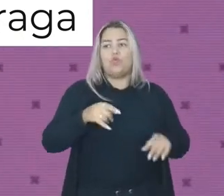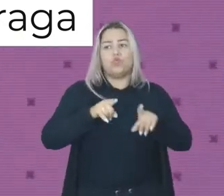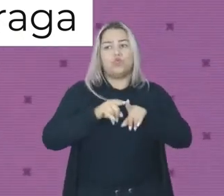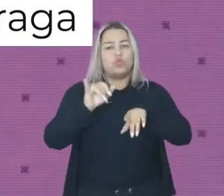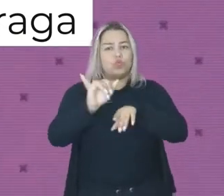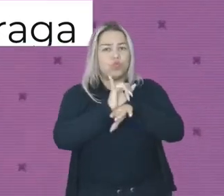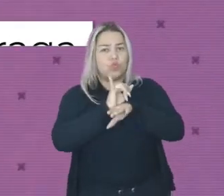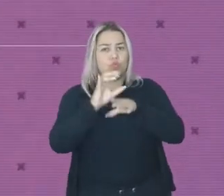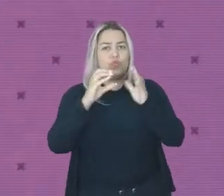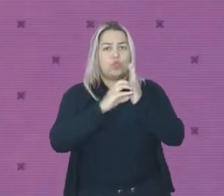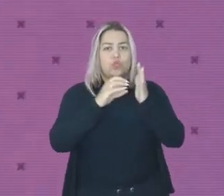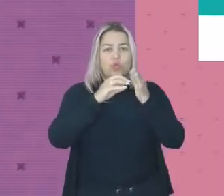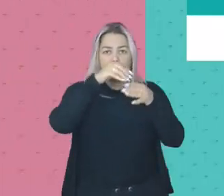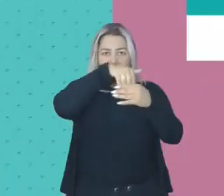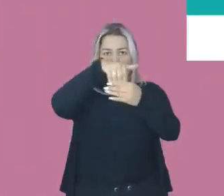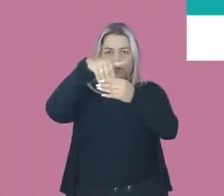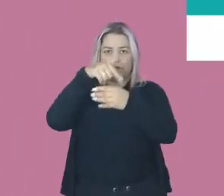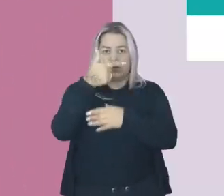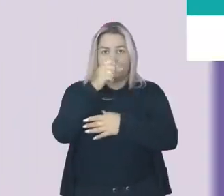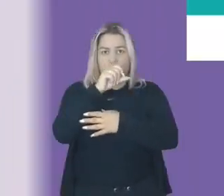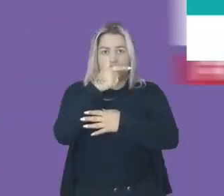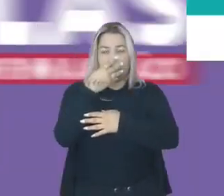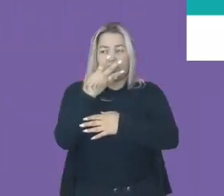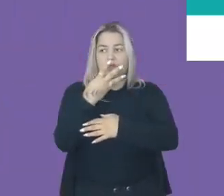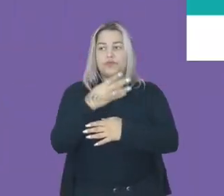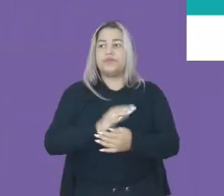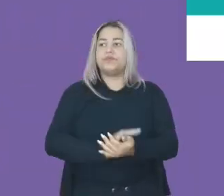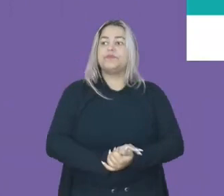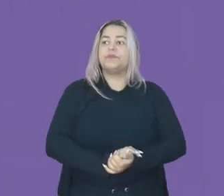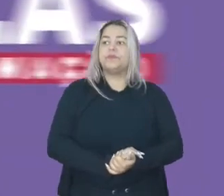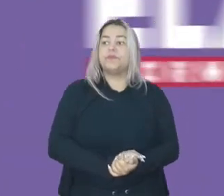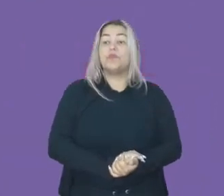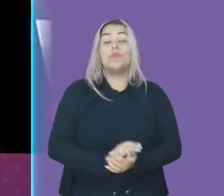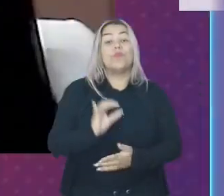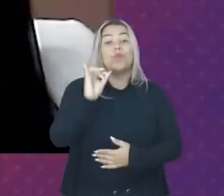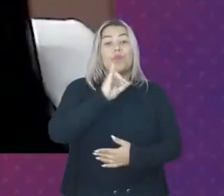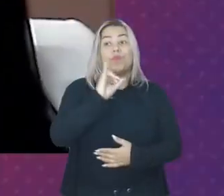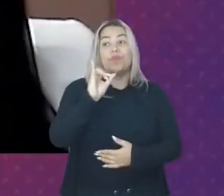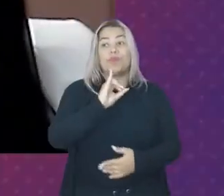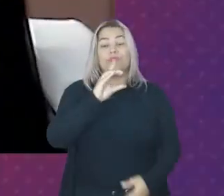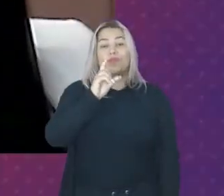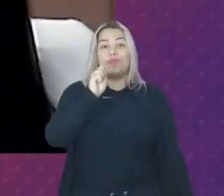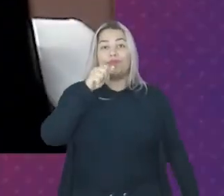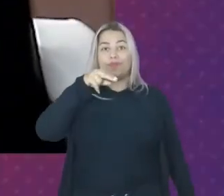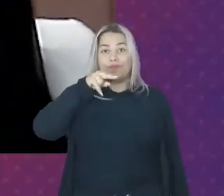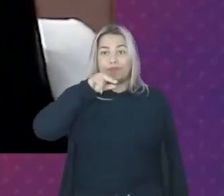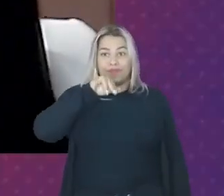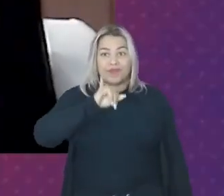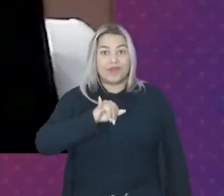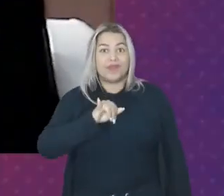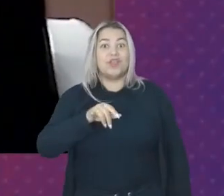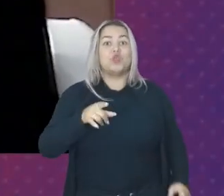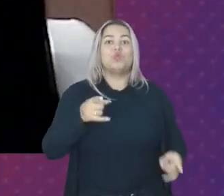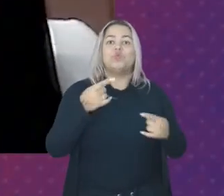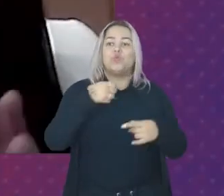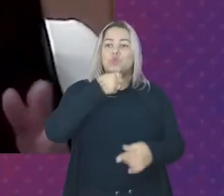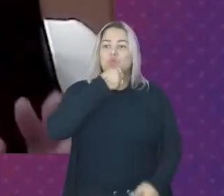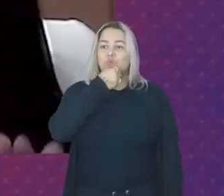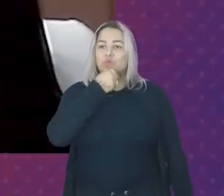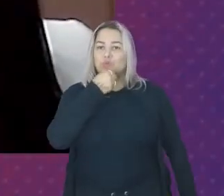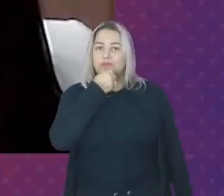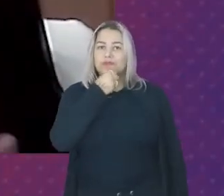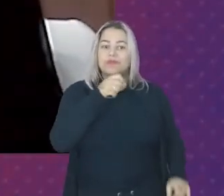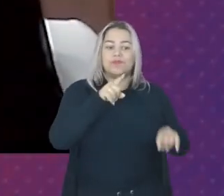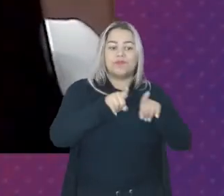estratégica na campanha eleitoral de 2024. Olá, meu nome é Dani Braga, eu sou jornalista